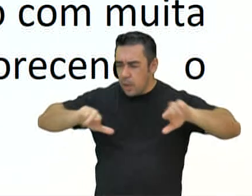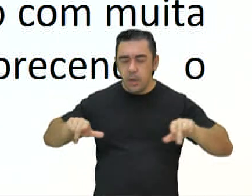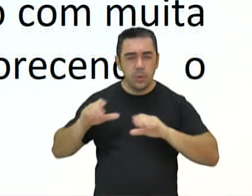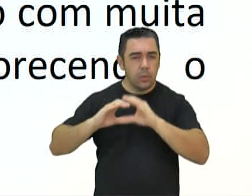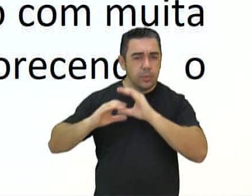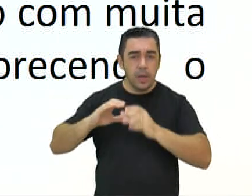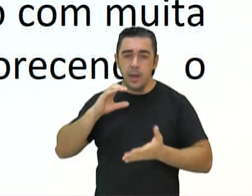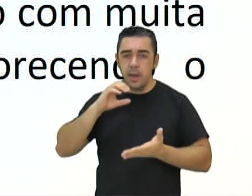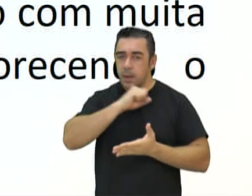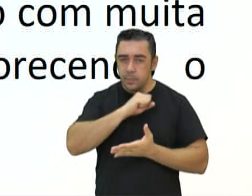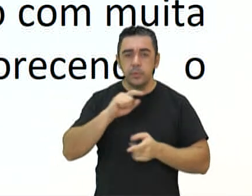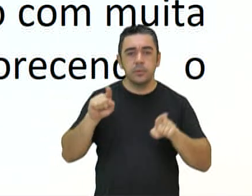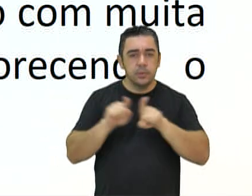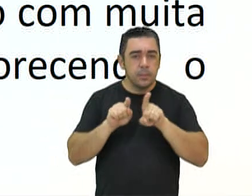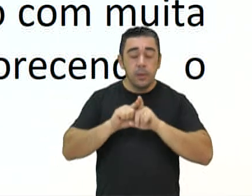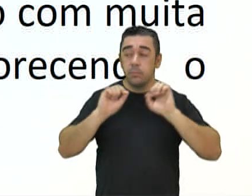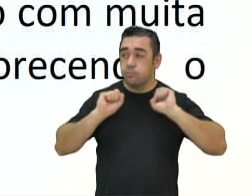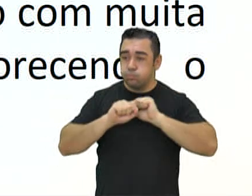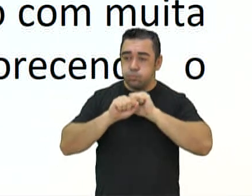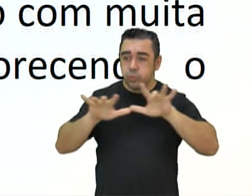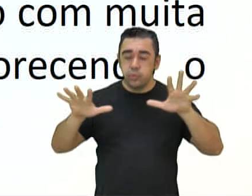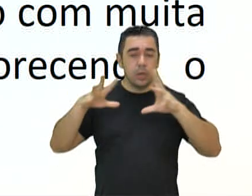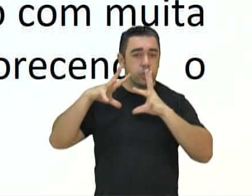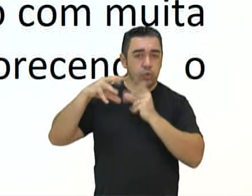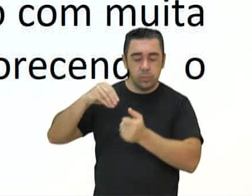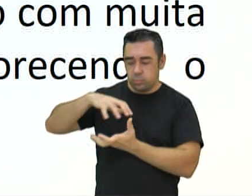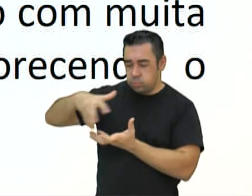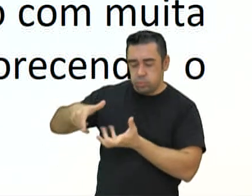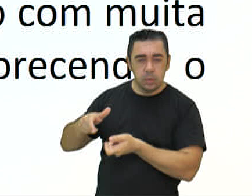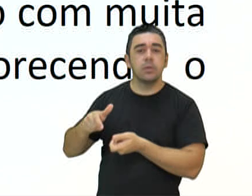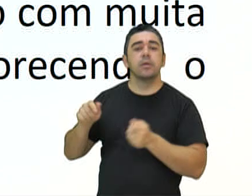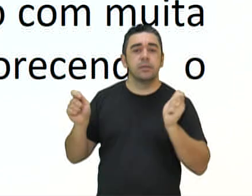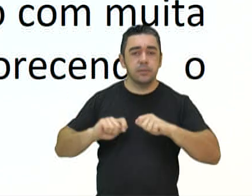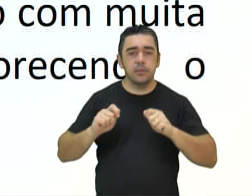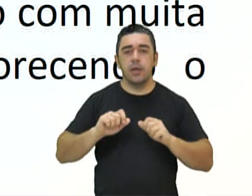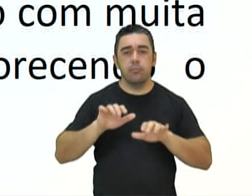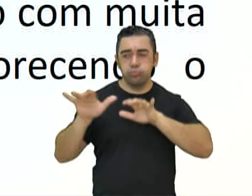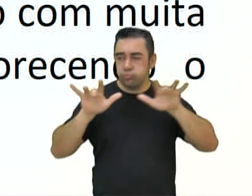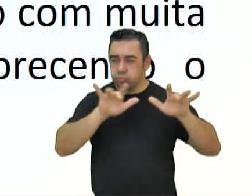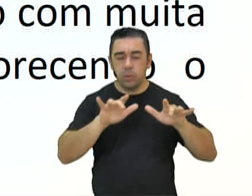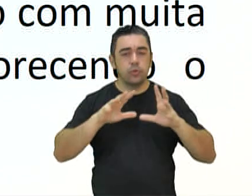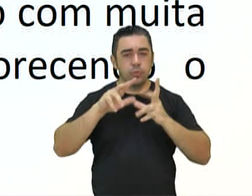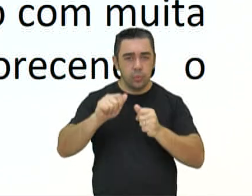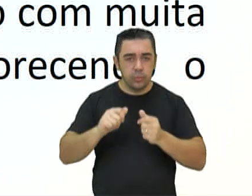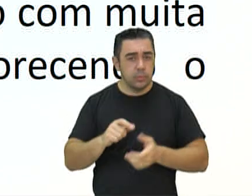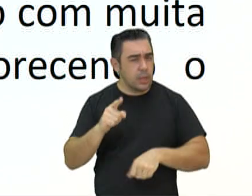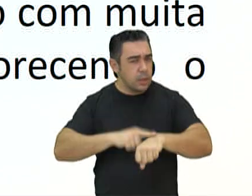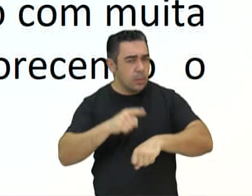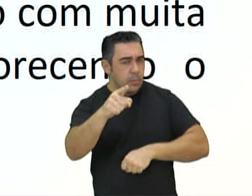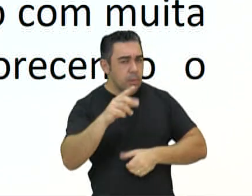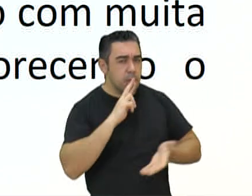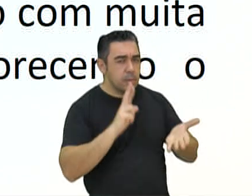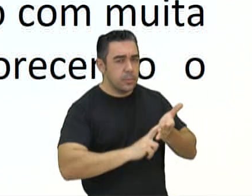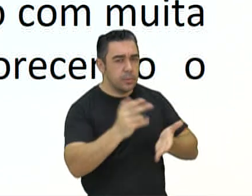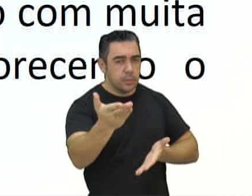com muita rapidez e para todos na rede, favorecendo o alcance das massas. Tempinho para responder.